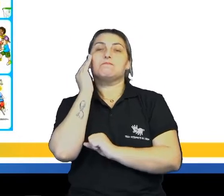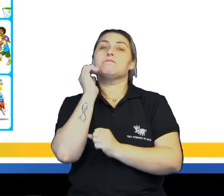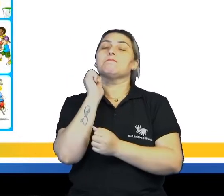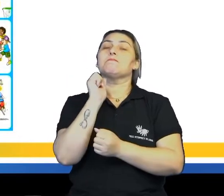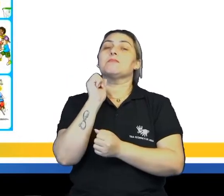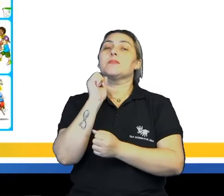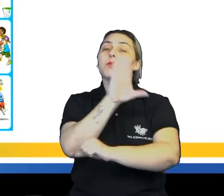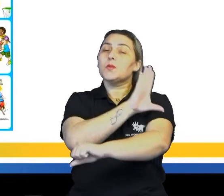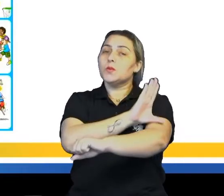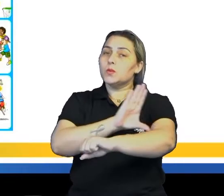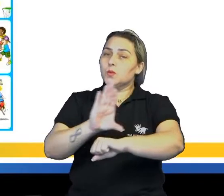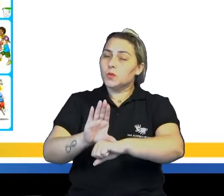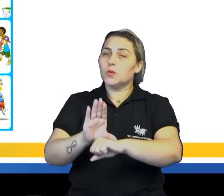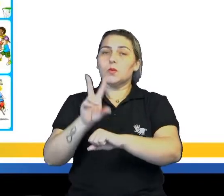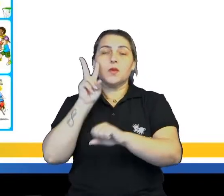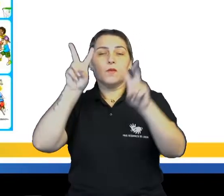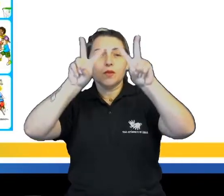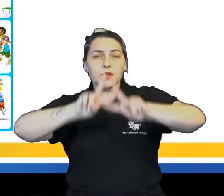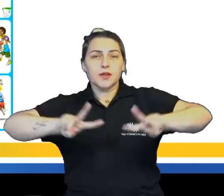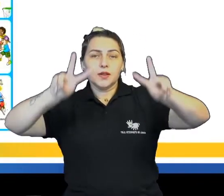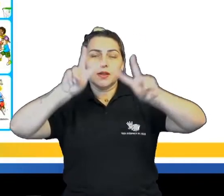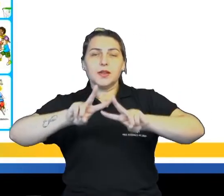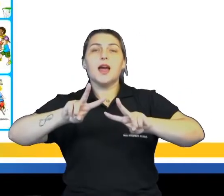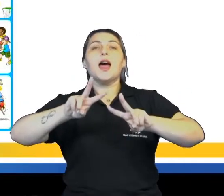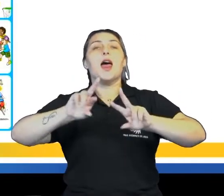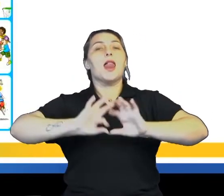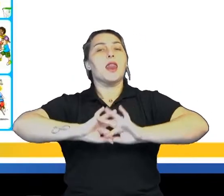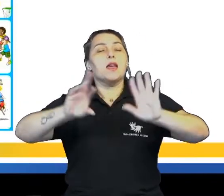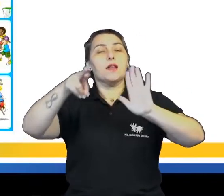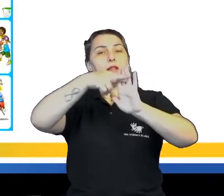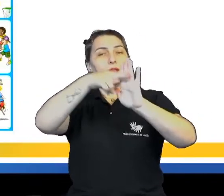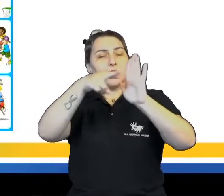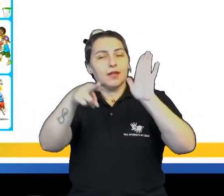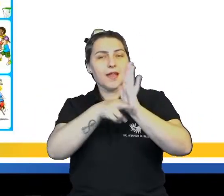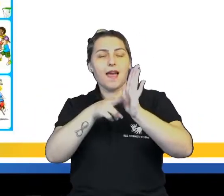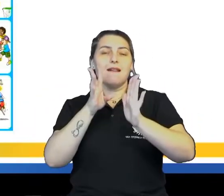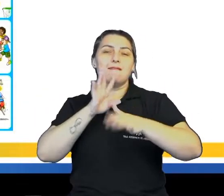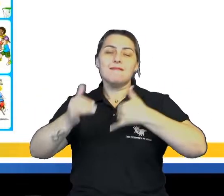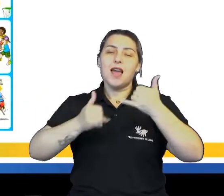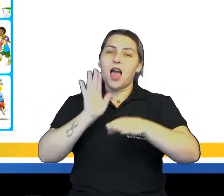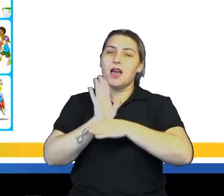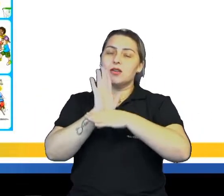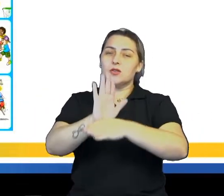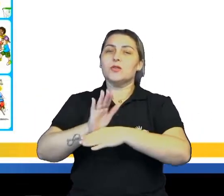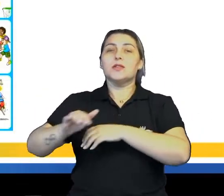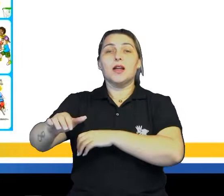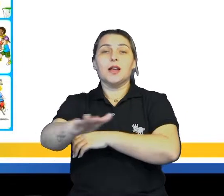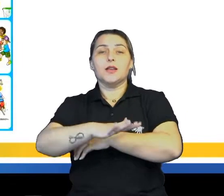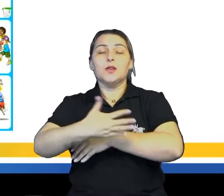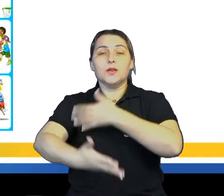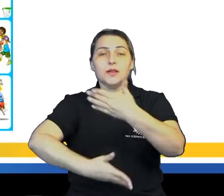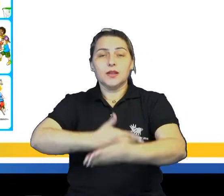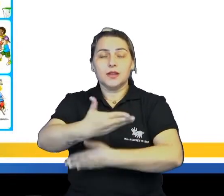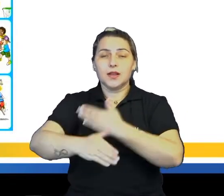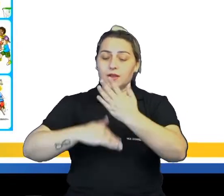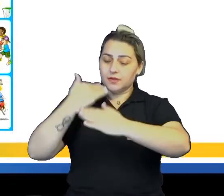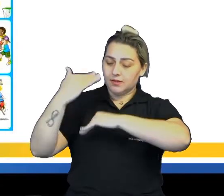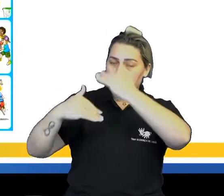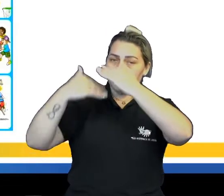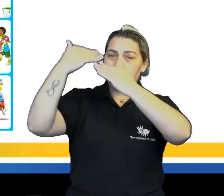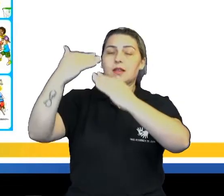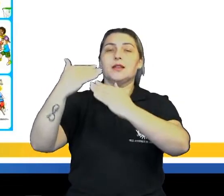atividade cultural, lúdica, livre de regras que, além de propiciar diversão, contribui na socialização e